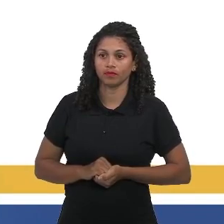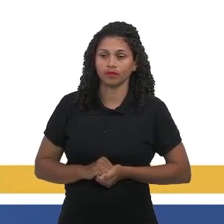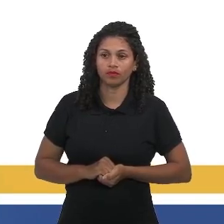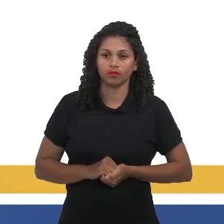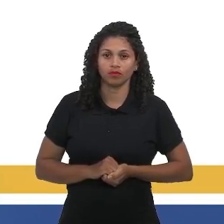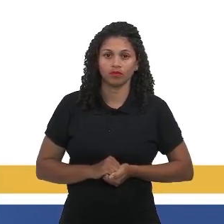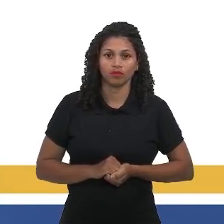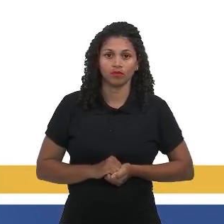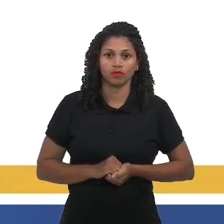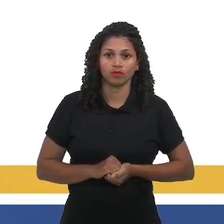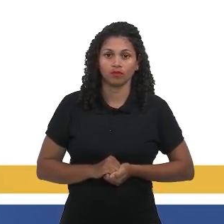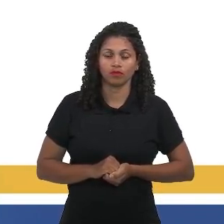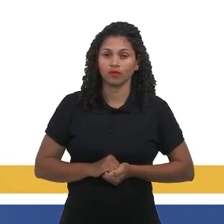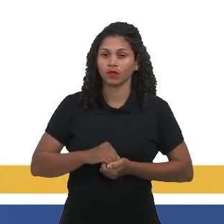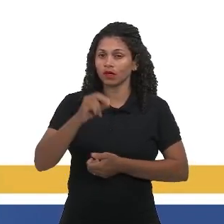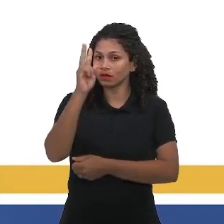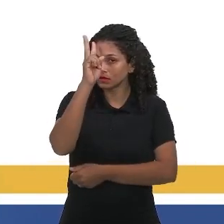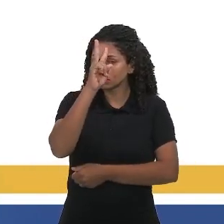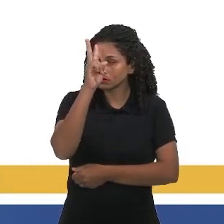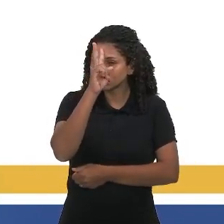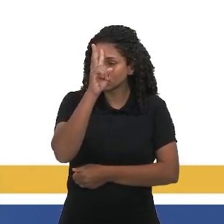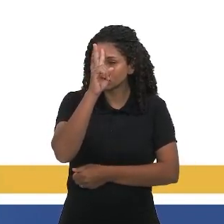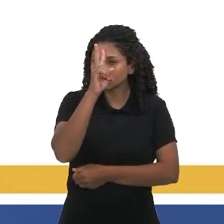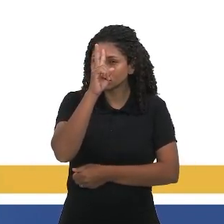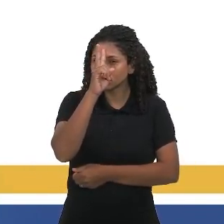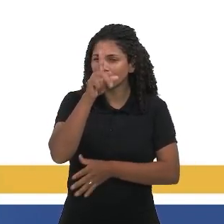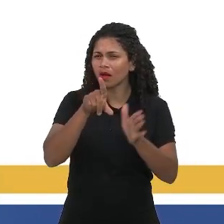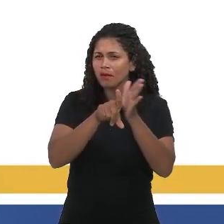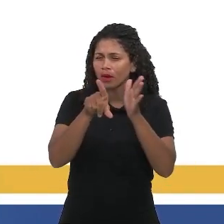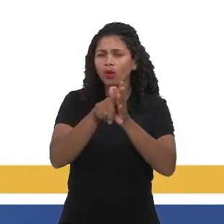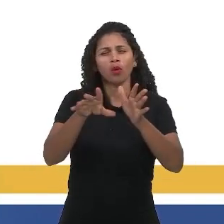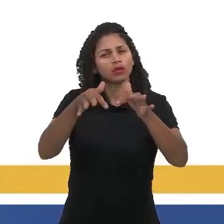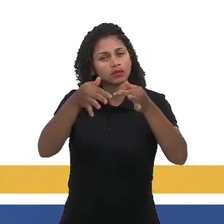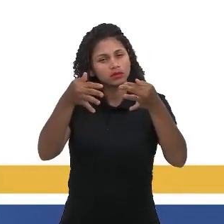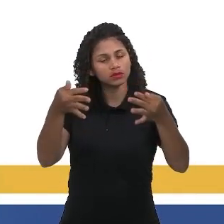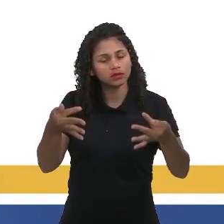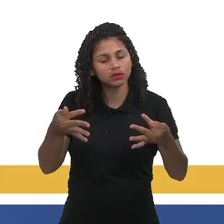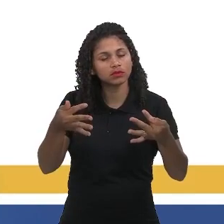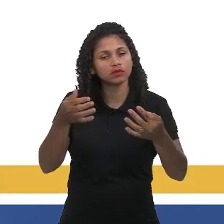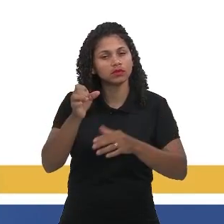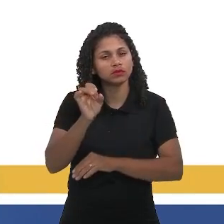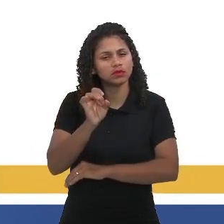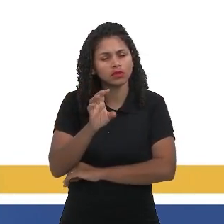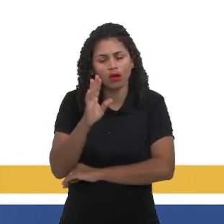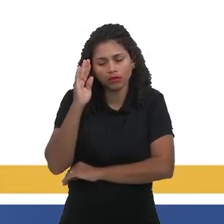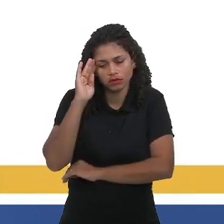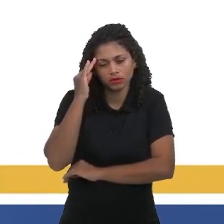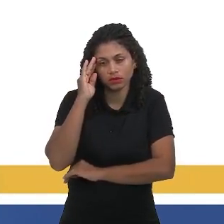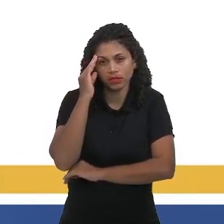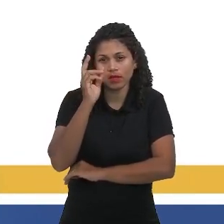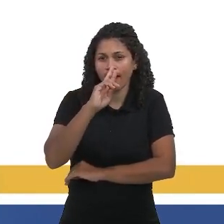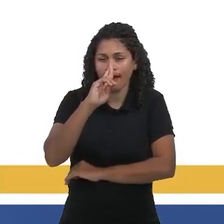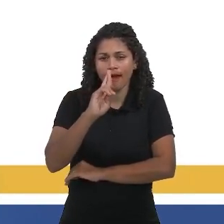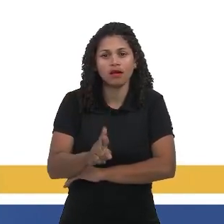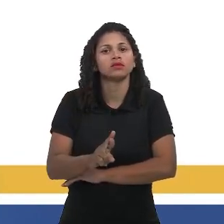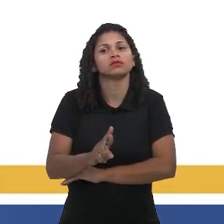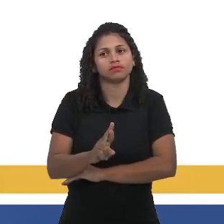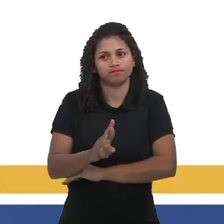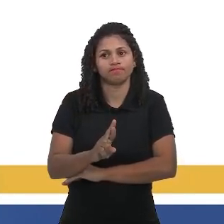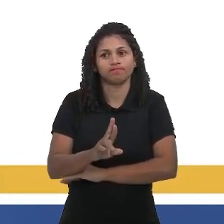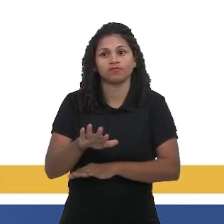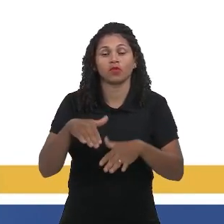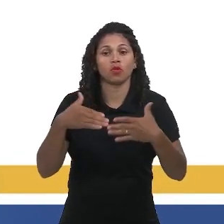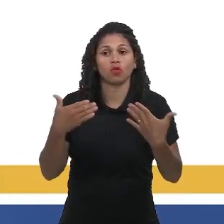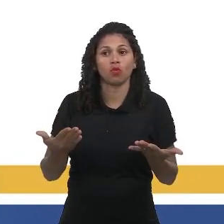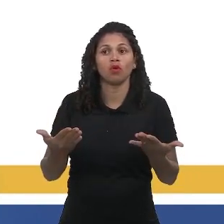lembrando senhores que senhoritas que é uma questão simples Eu só preciso entender a ideia da razão a razão vai ser o quê a